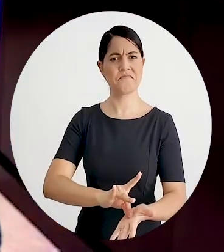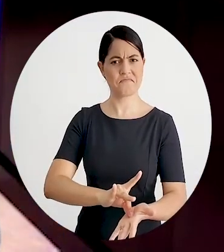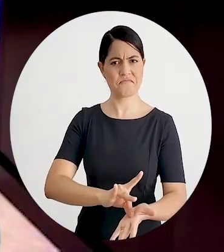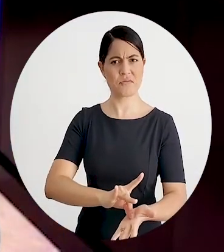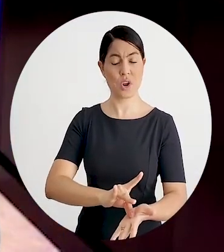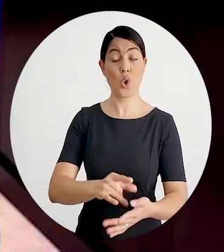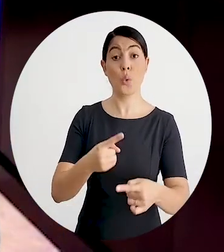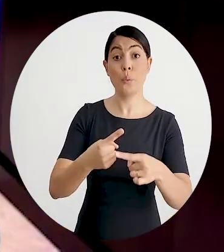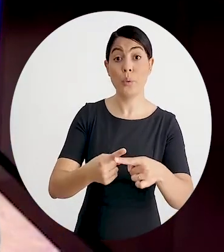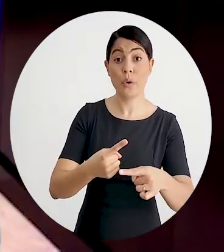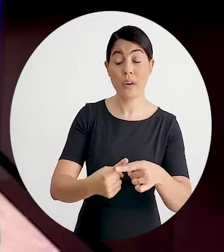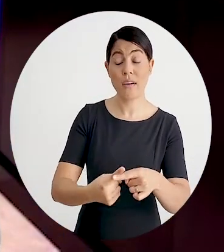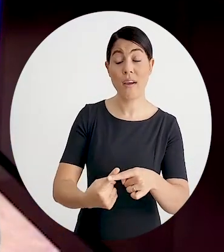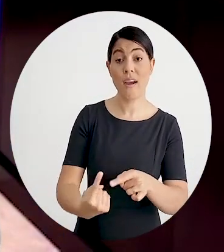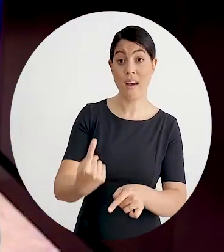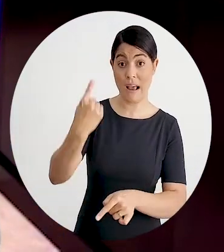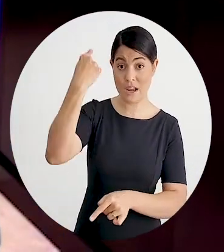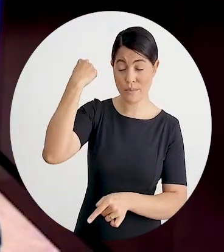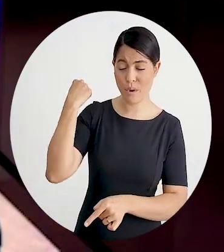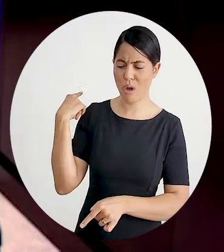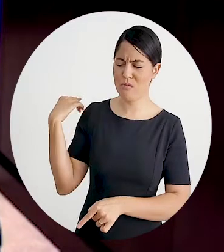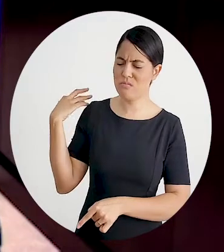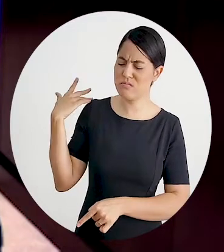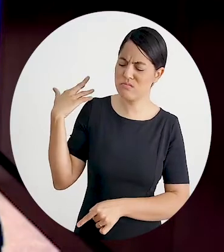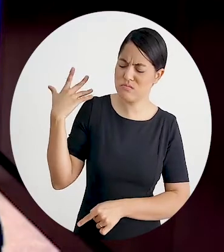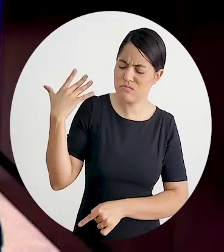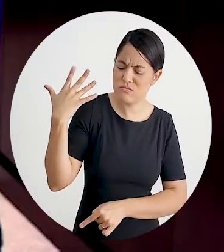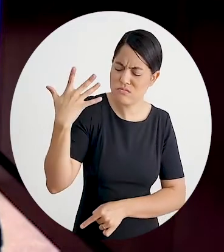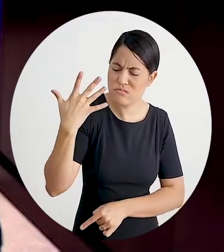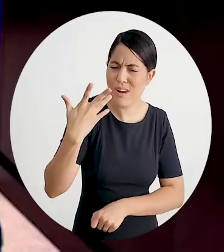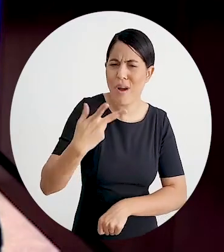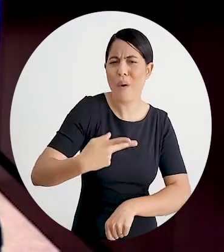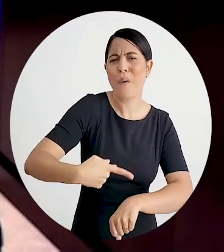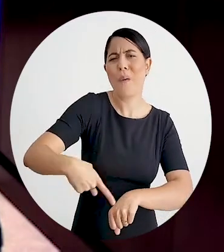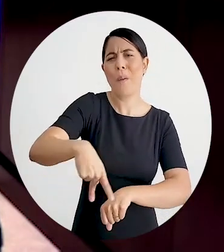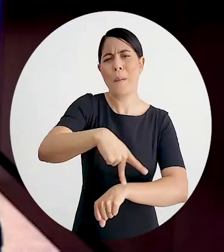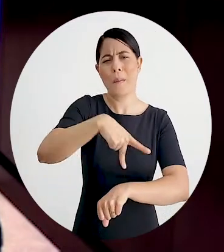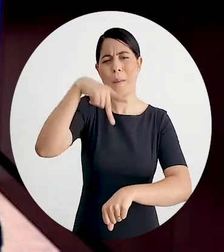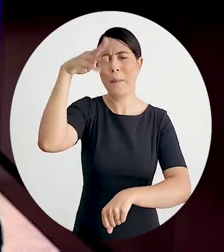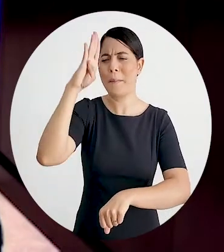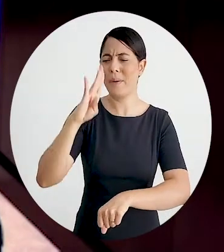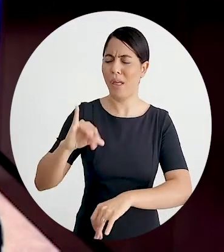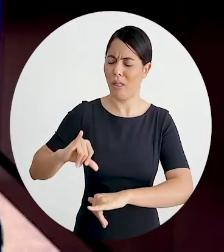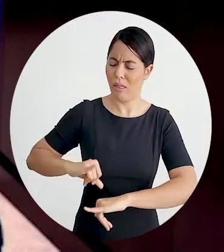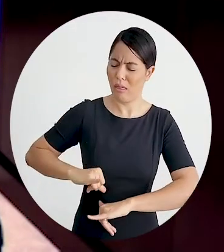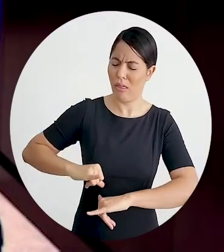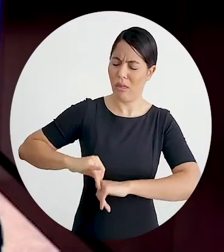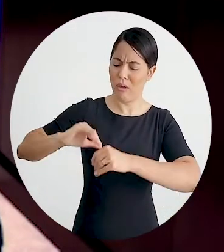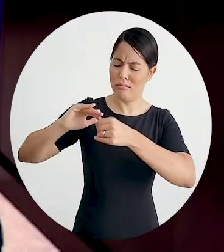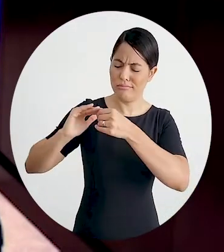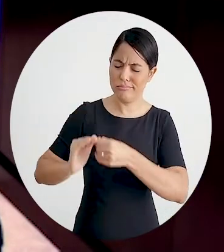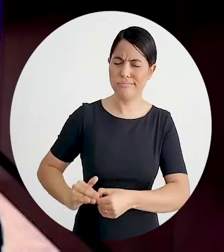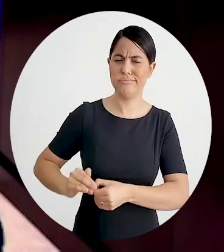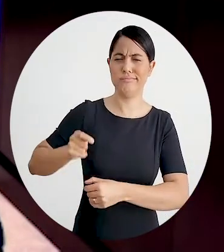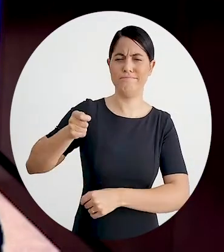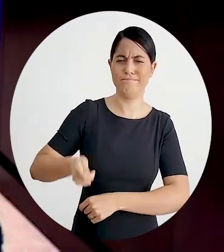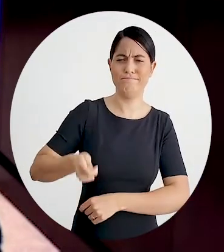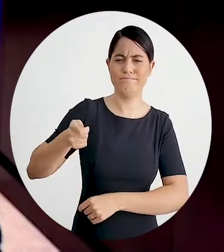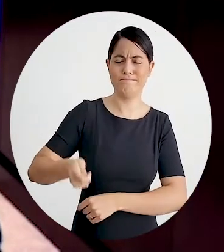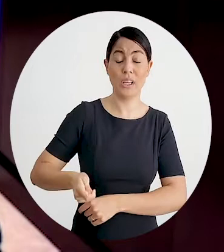que o Brasil, após longos anos de um regime de exceção, de um regime que não tinha